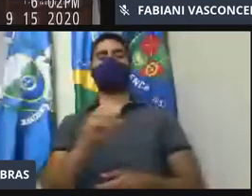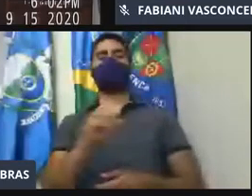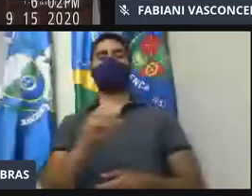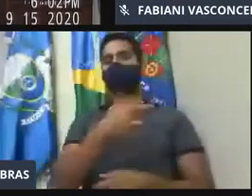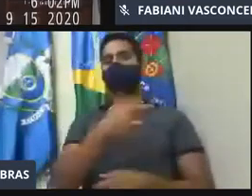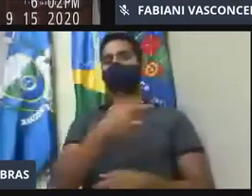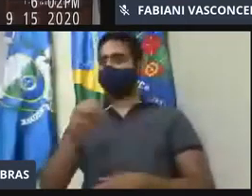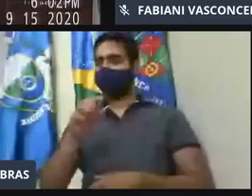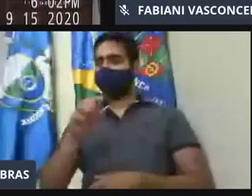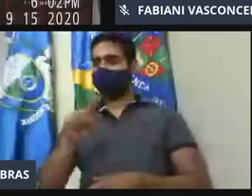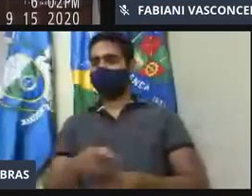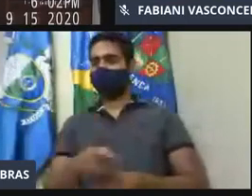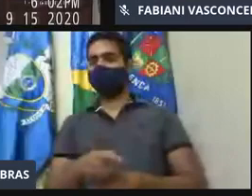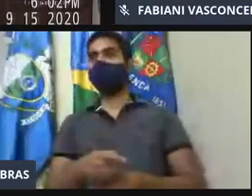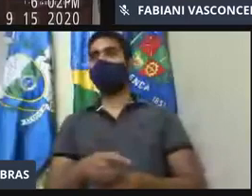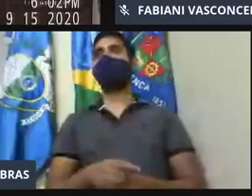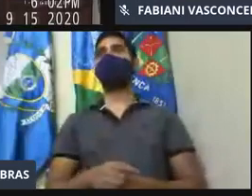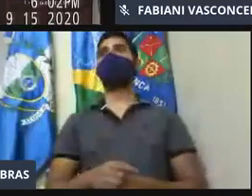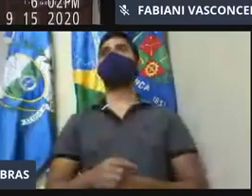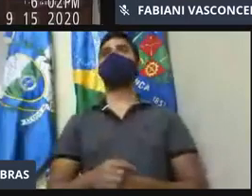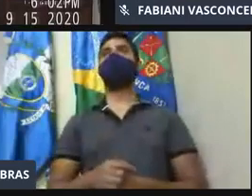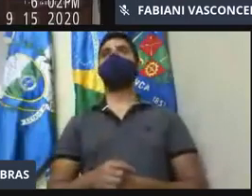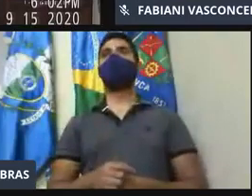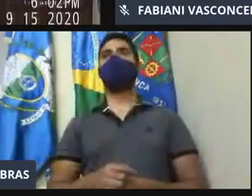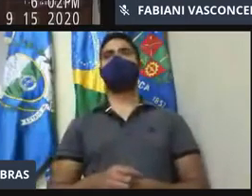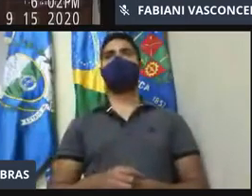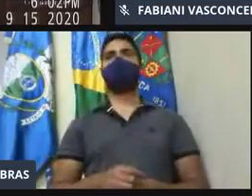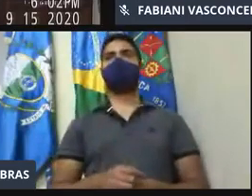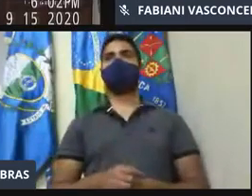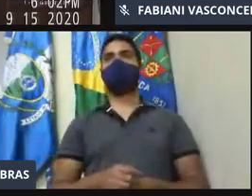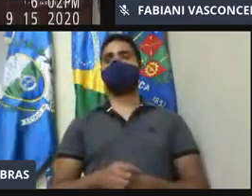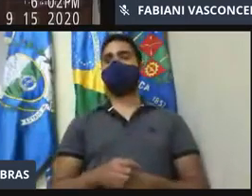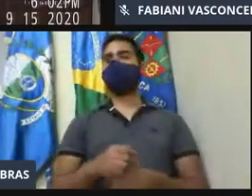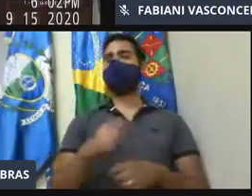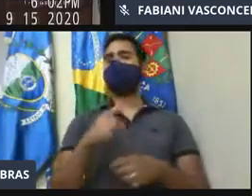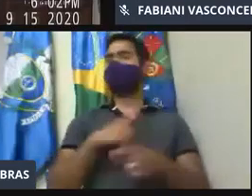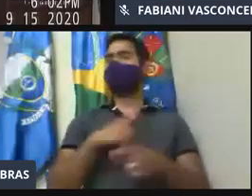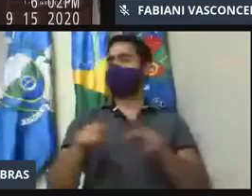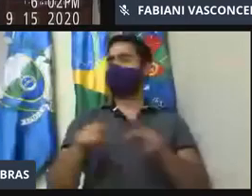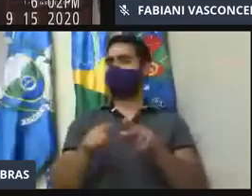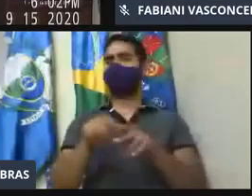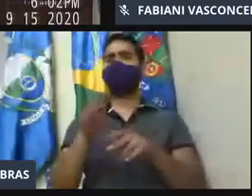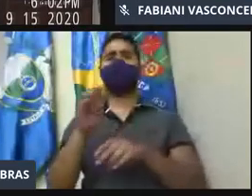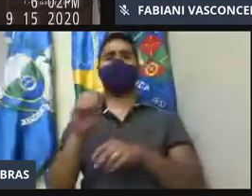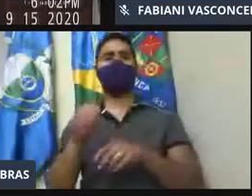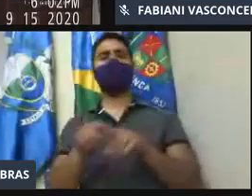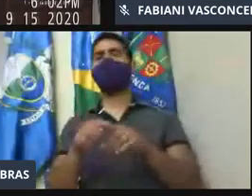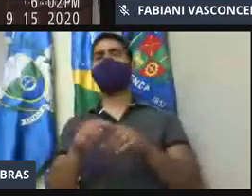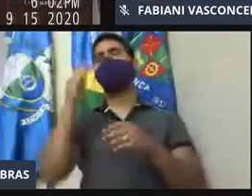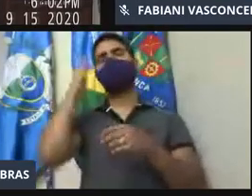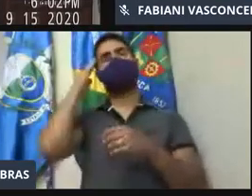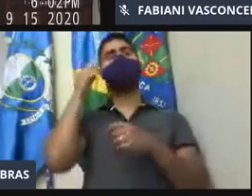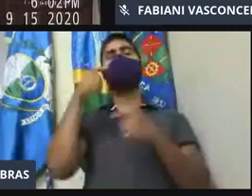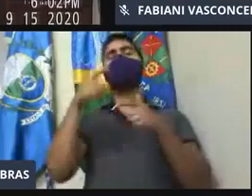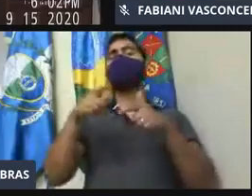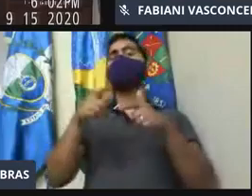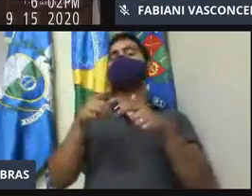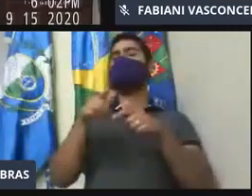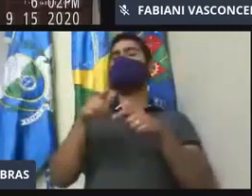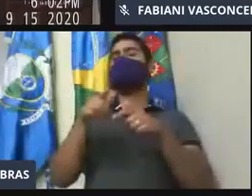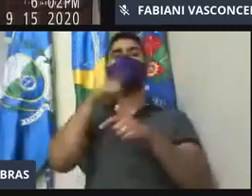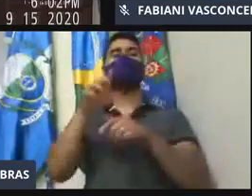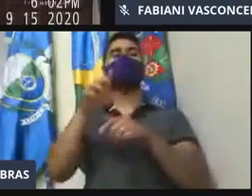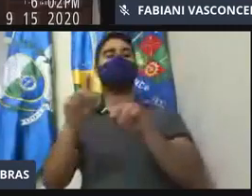280.000, 40.000, está tudo no boletim oficial. A fonte de recurso é proveniente de recursos financeiros do governo